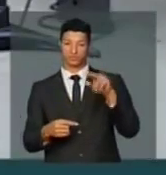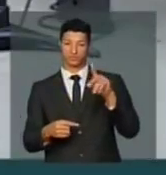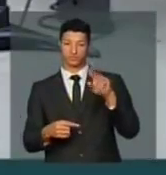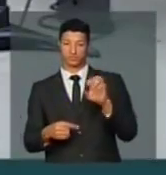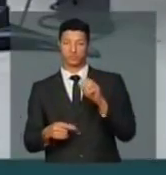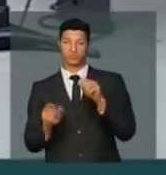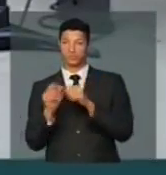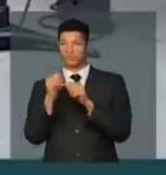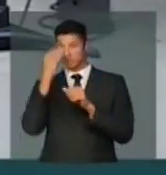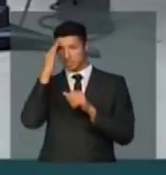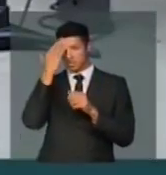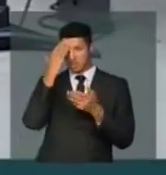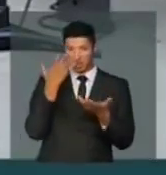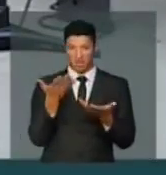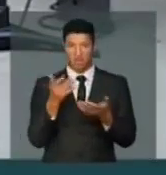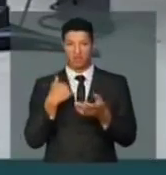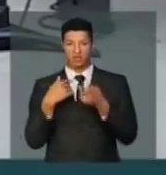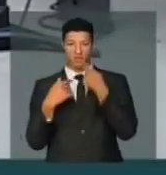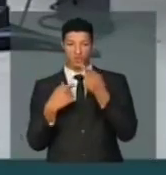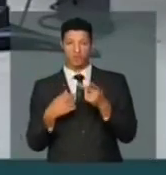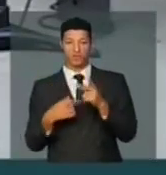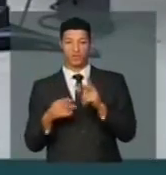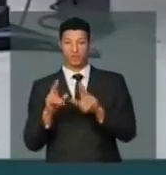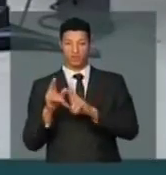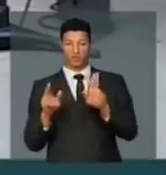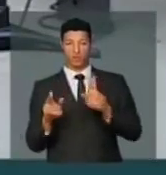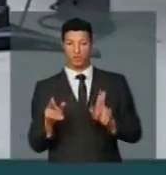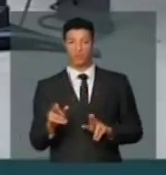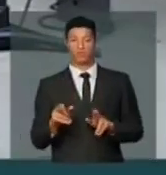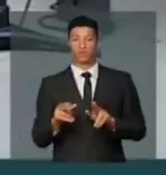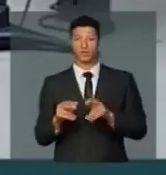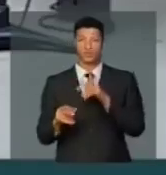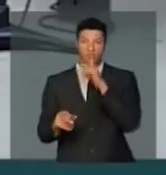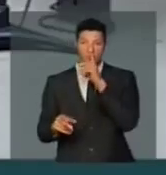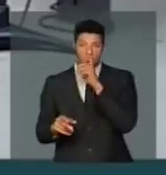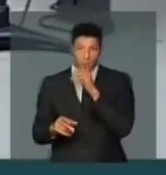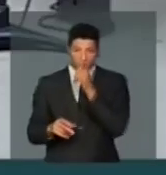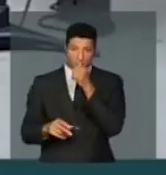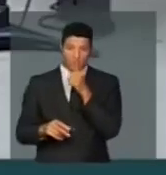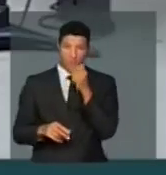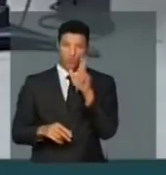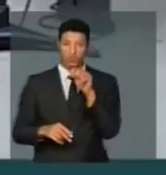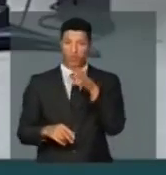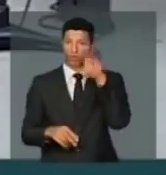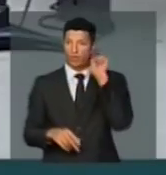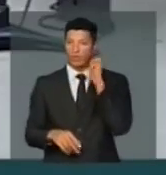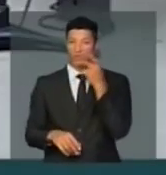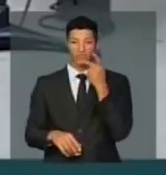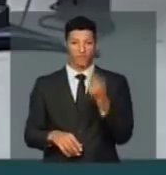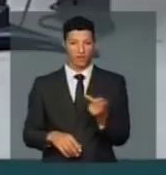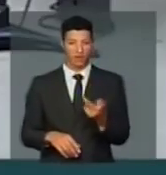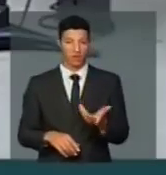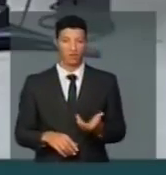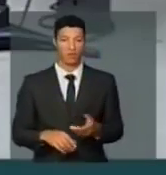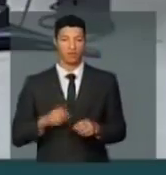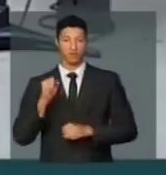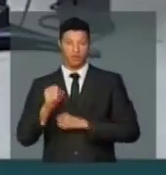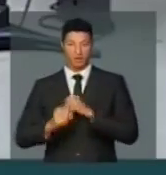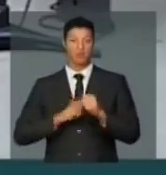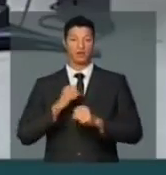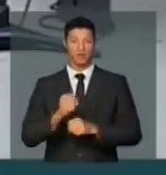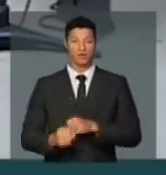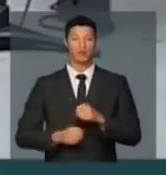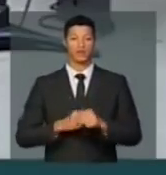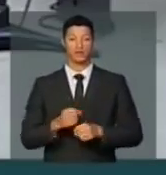de desentendido, e eu falava nomes, ele falava assim, jura? Nunca ouvi falar. E anos